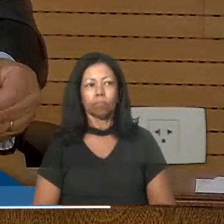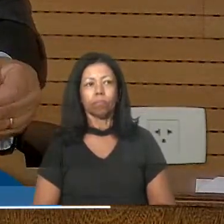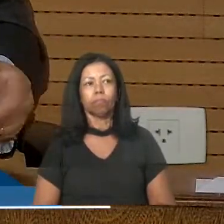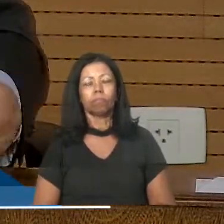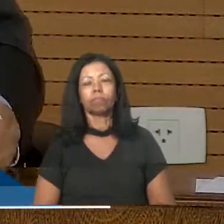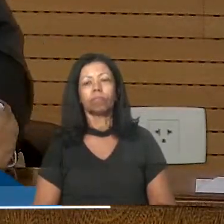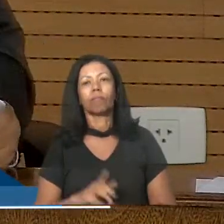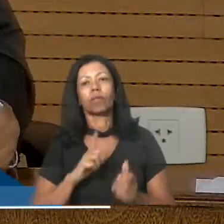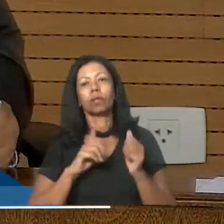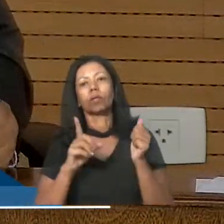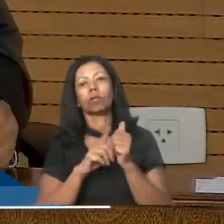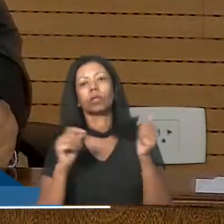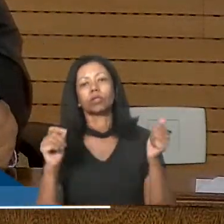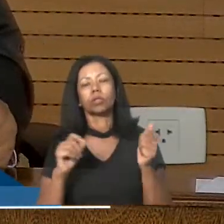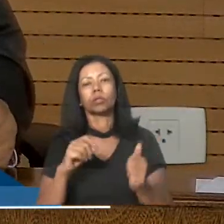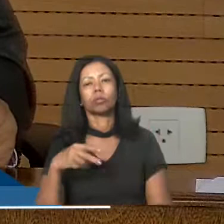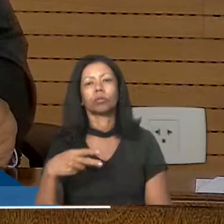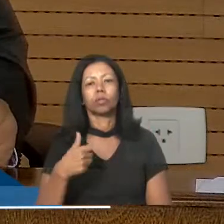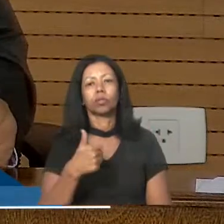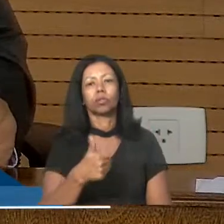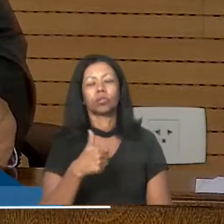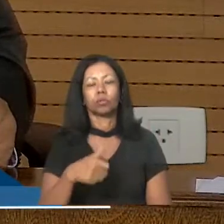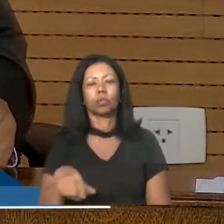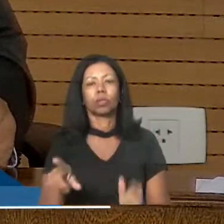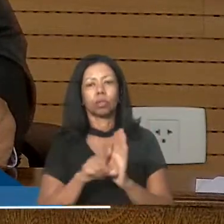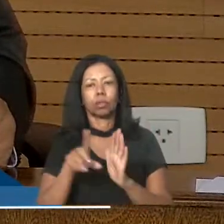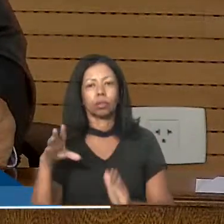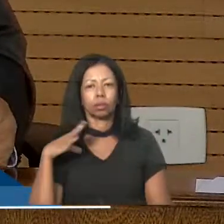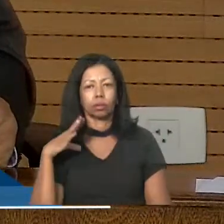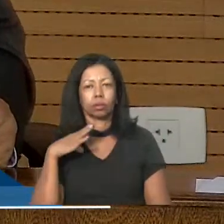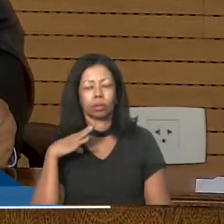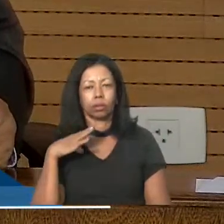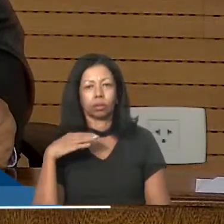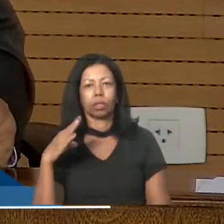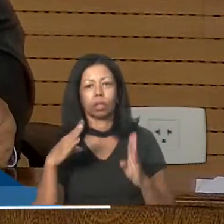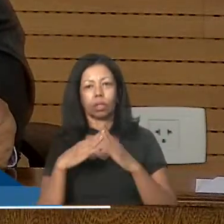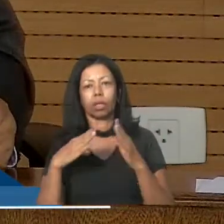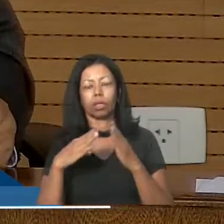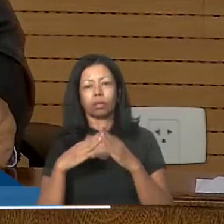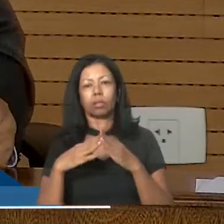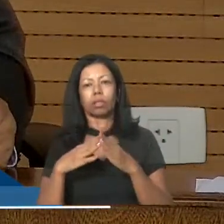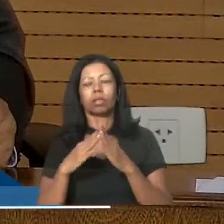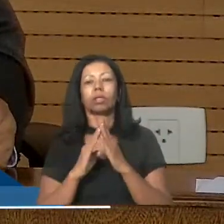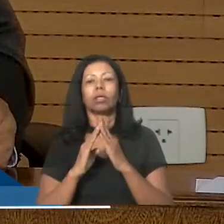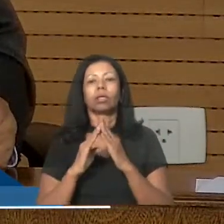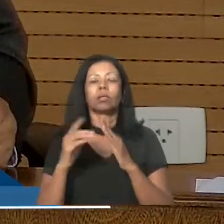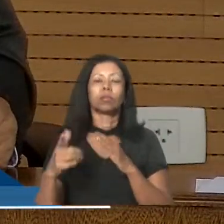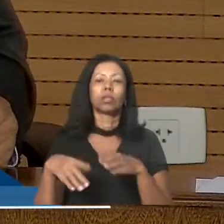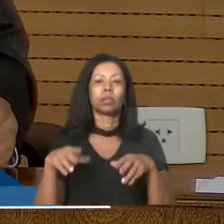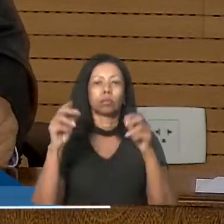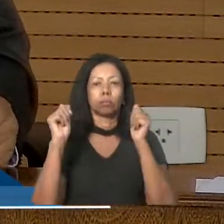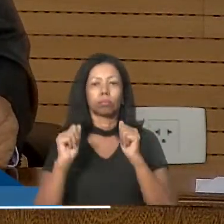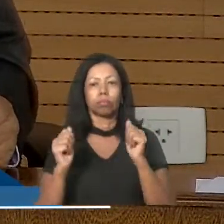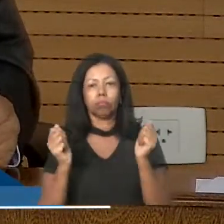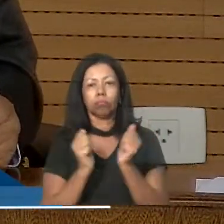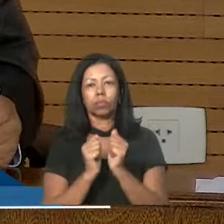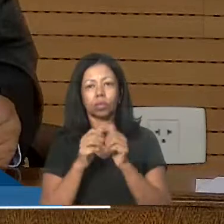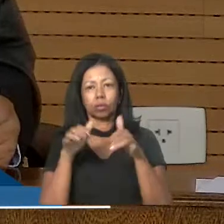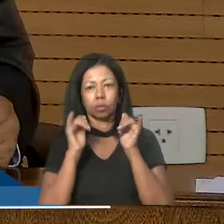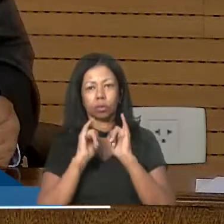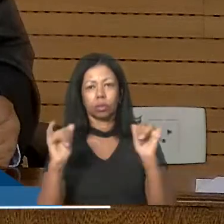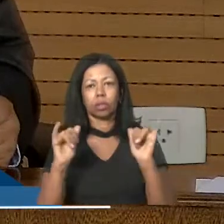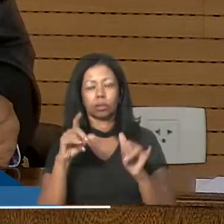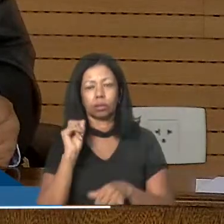Nos termos do artigo 21 do Regimento Interno desta Casa, compete a esta assessoria pronunciar-se